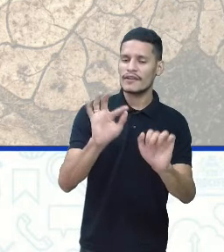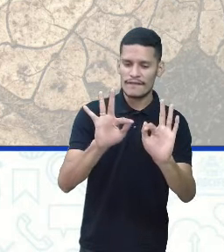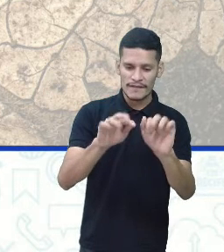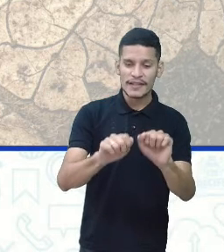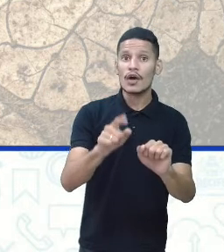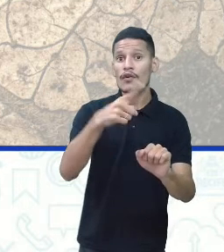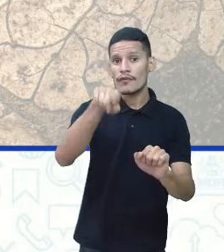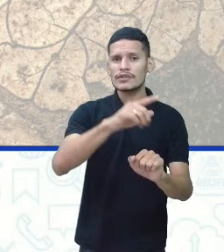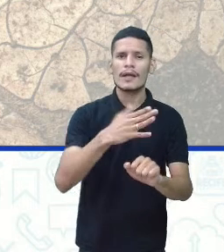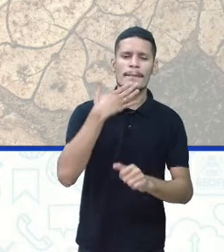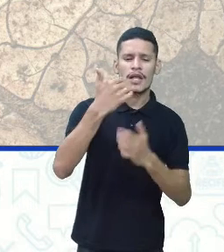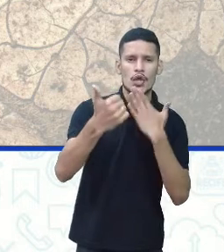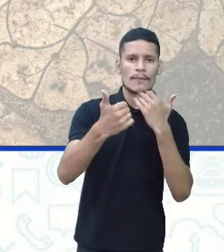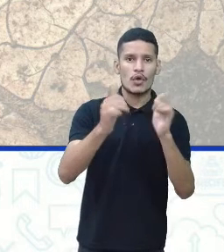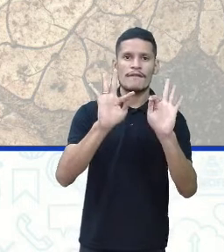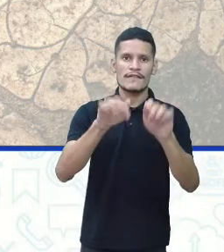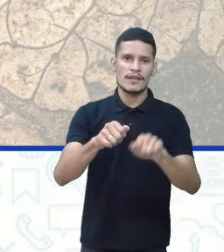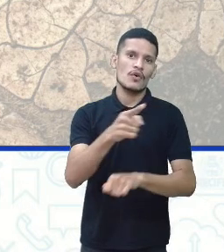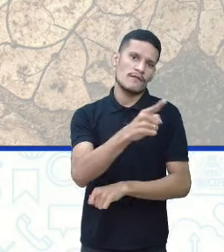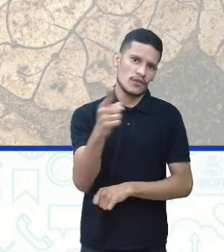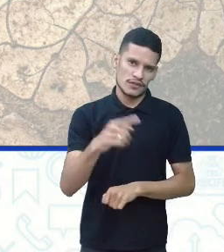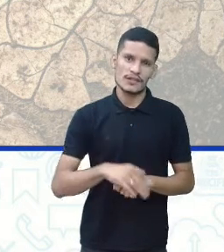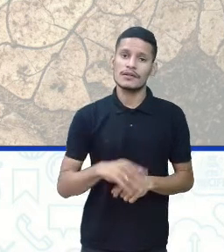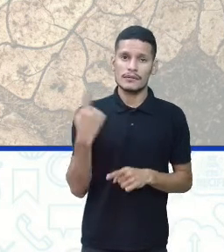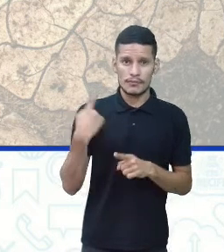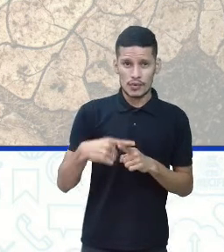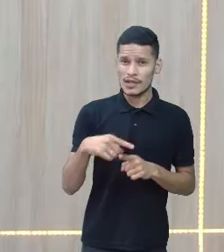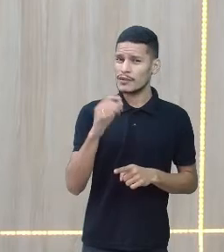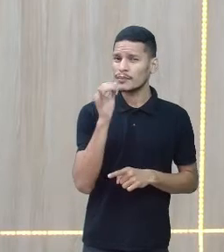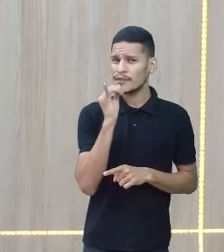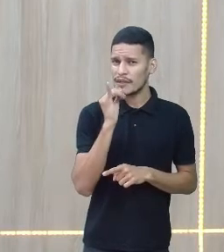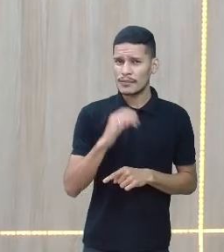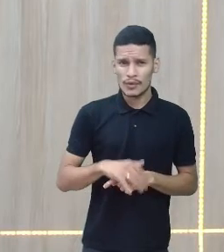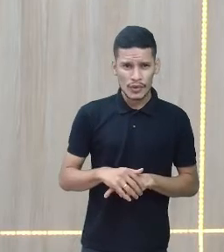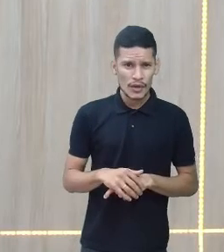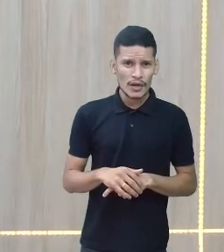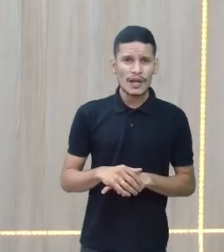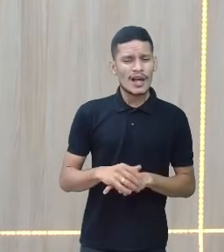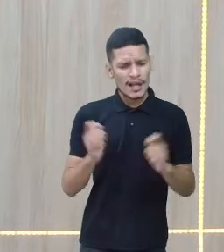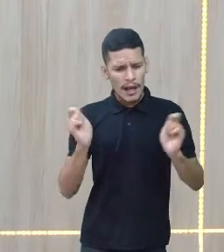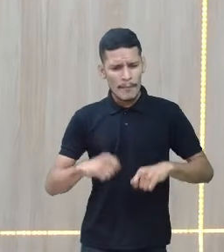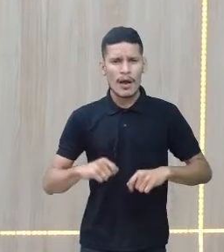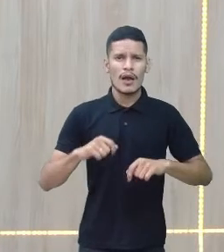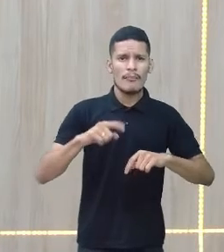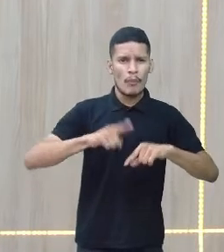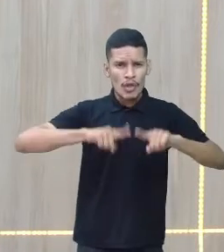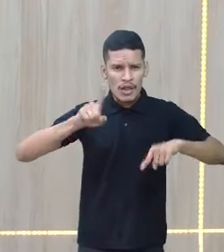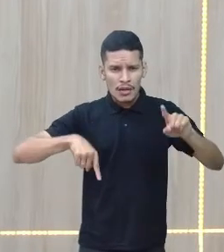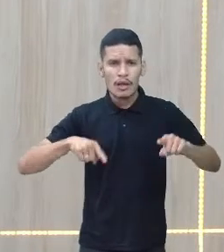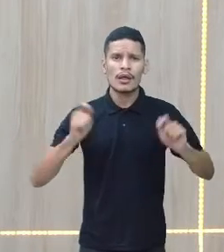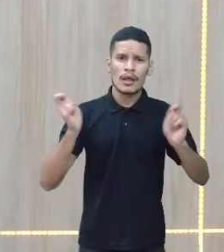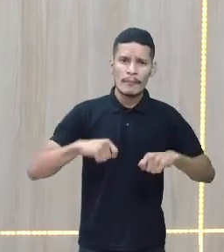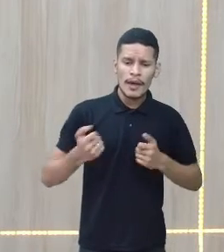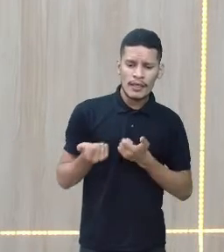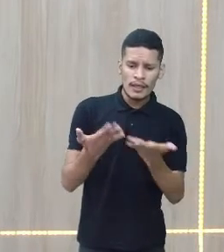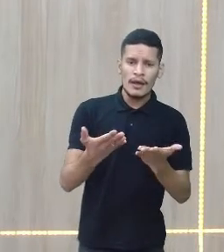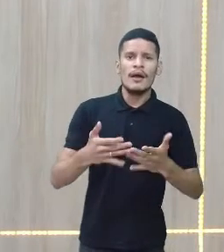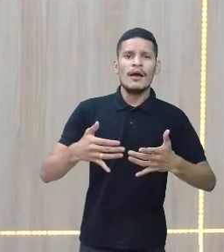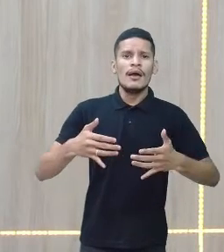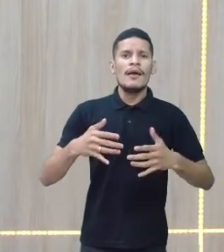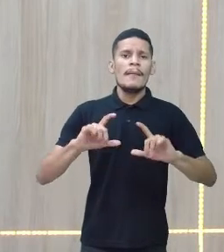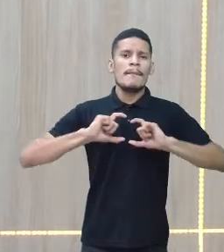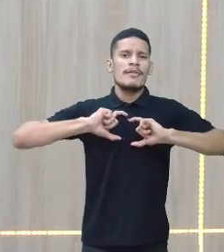para vocês, o melhor, né? Porque, não o melhor, né? Mas a modalidade que traz mais medalhas